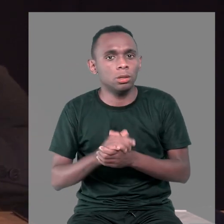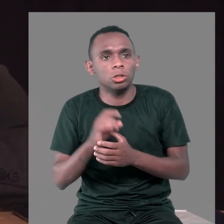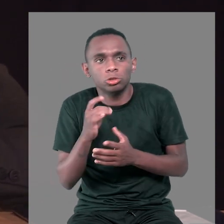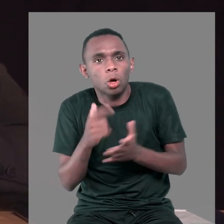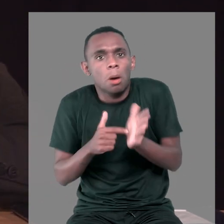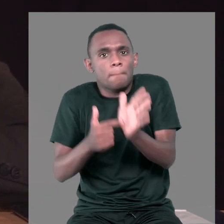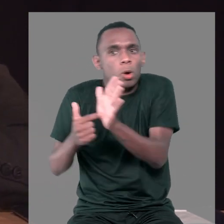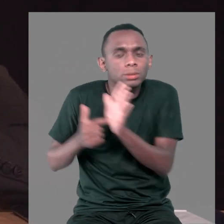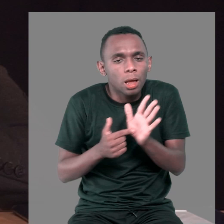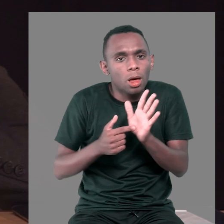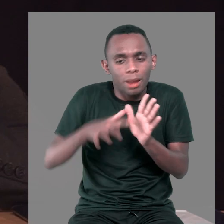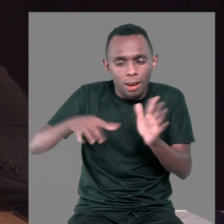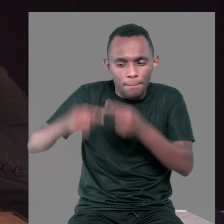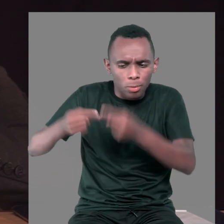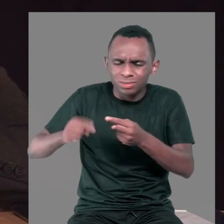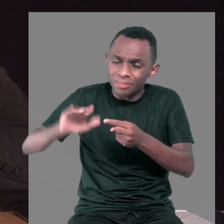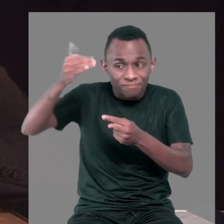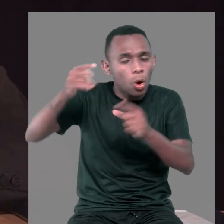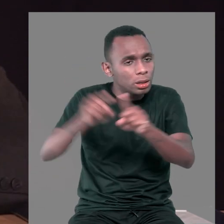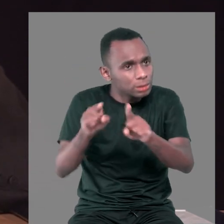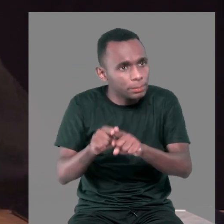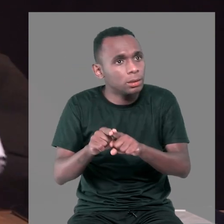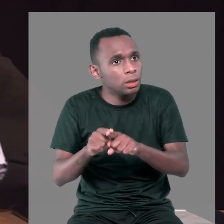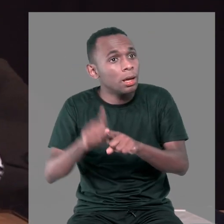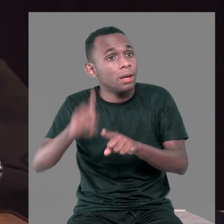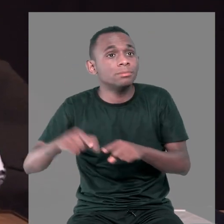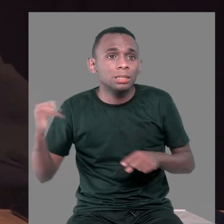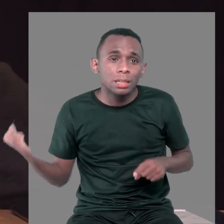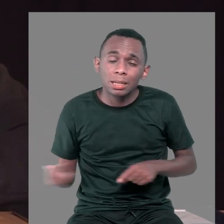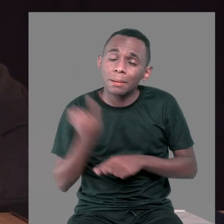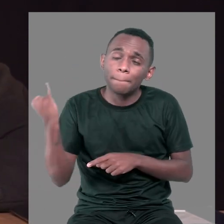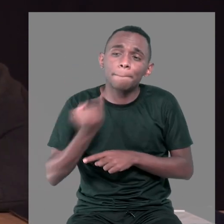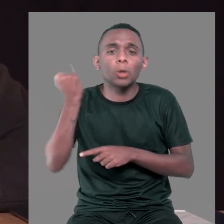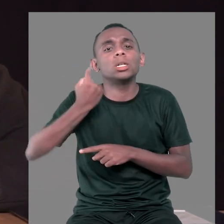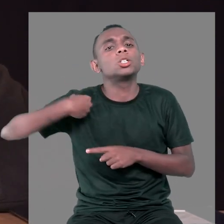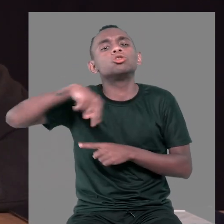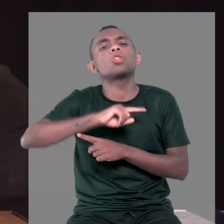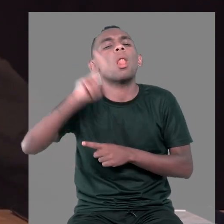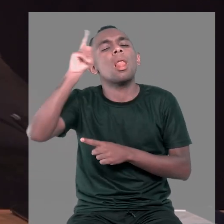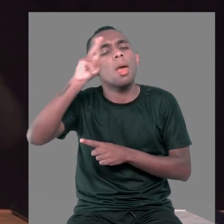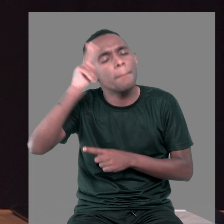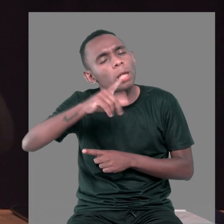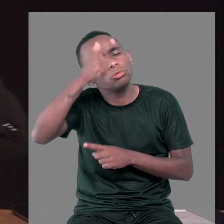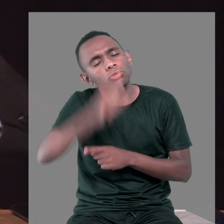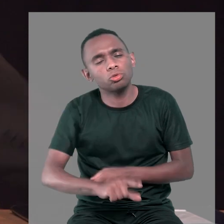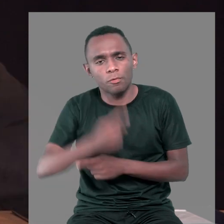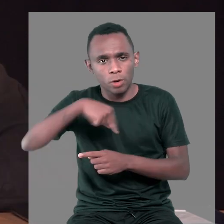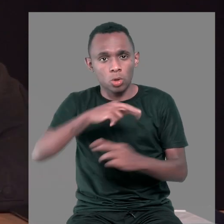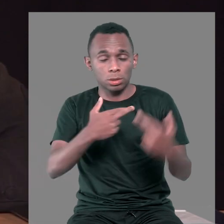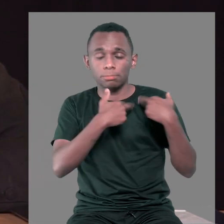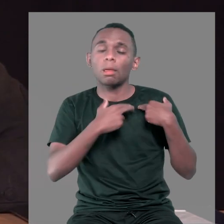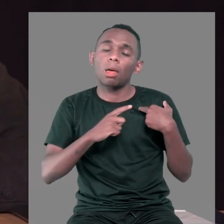evitar esses efeitos nefastos, né, da conjugação desses elementos em uma sociedade de massa, onde pode aparecer um